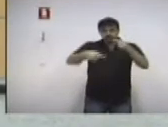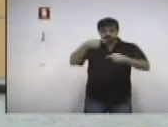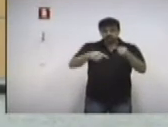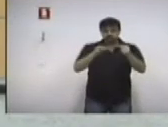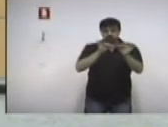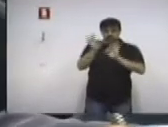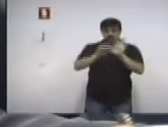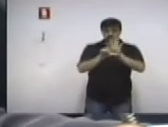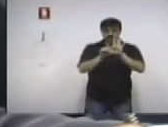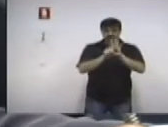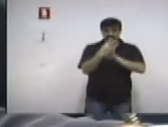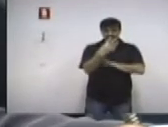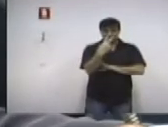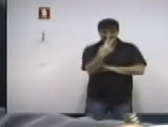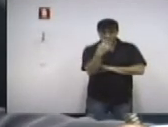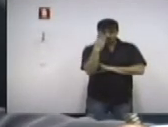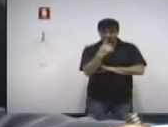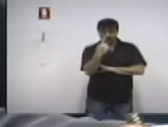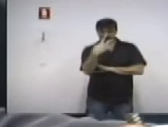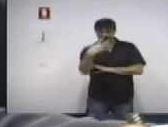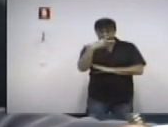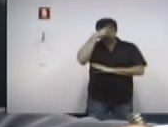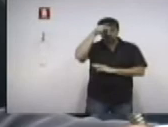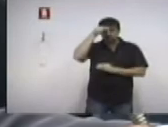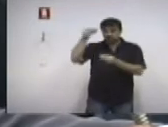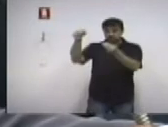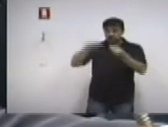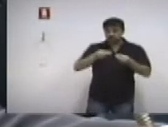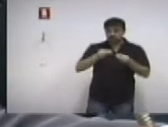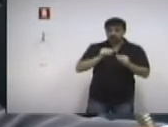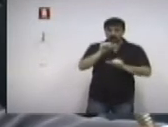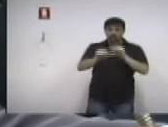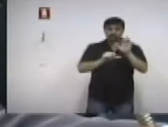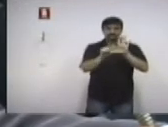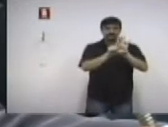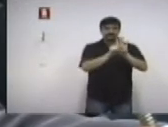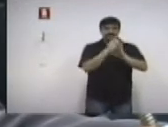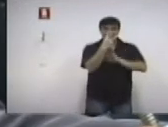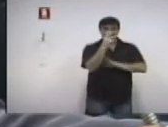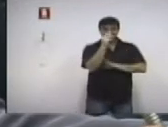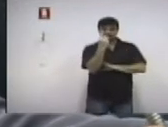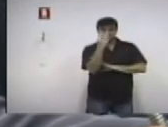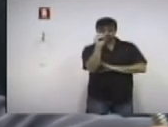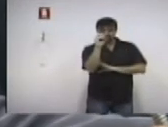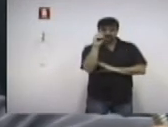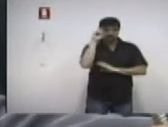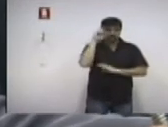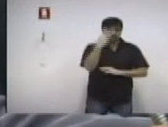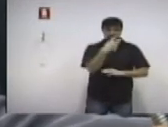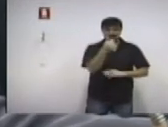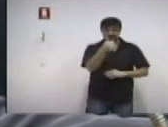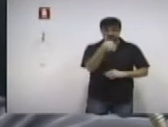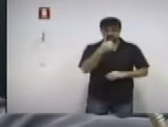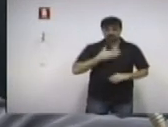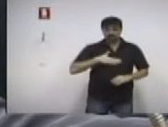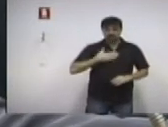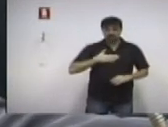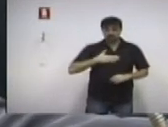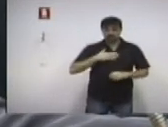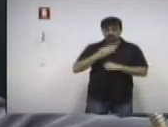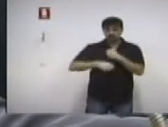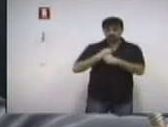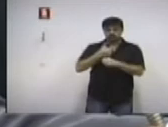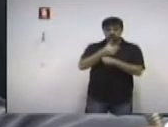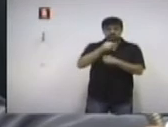do projeto de lei nº 32/2014 executivo que dispõe sobre alteração da lei nº 3010d 31 de agosto 2009